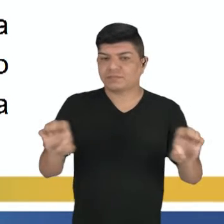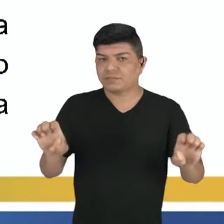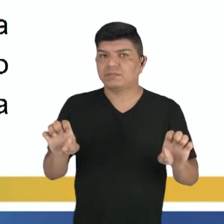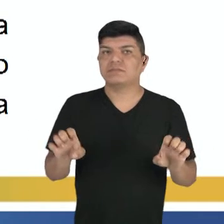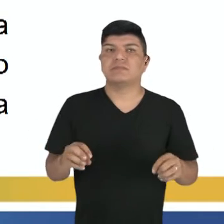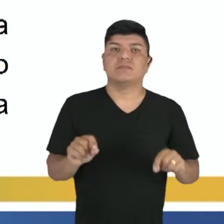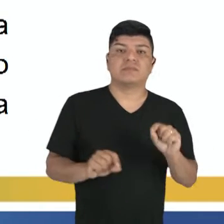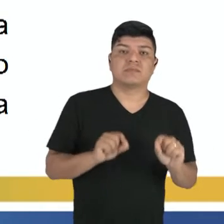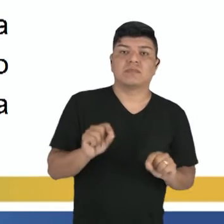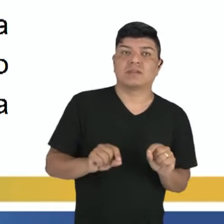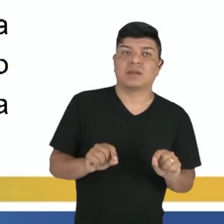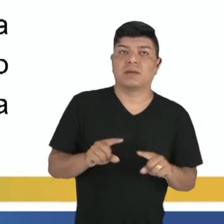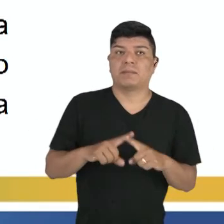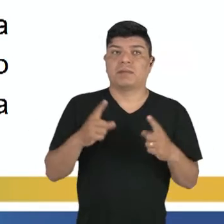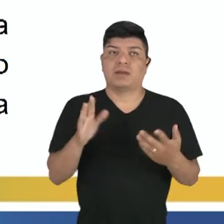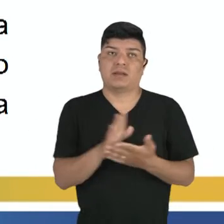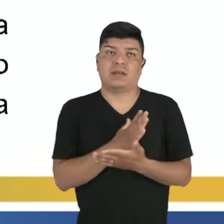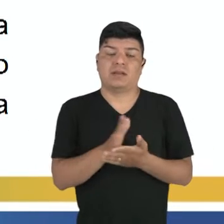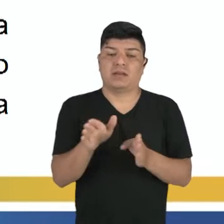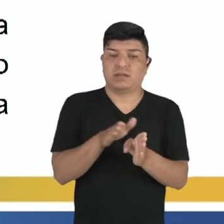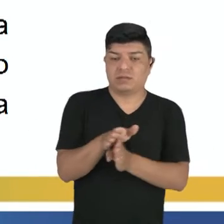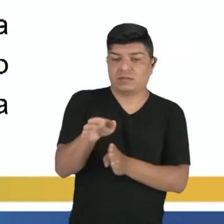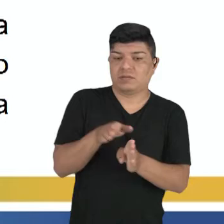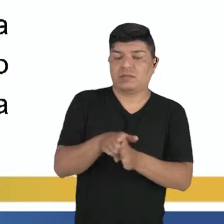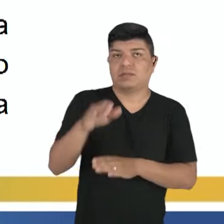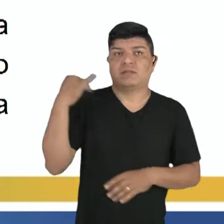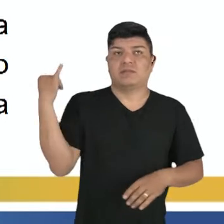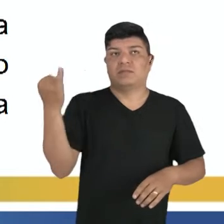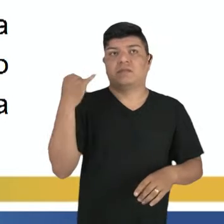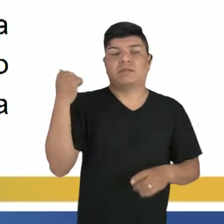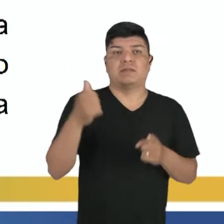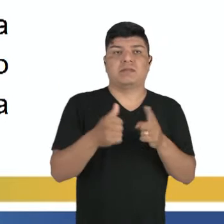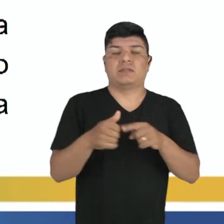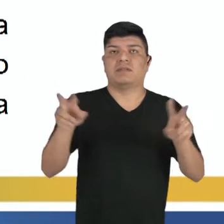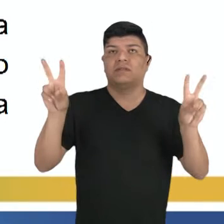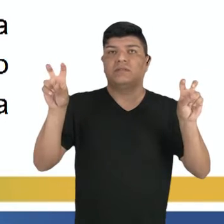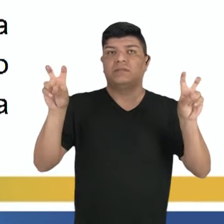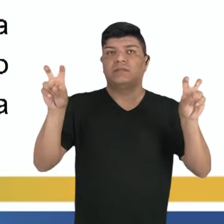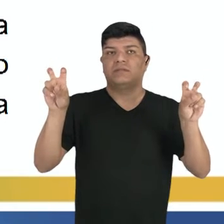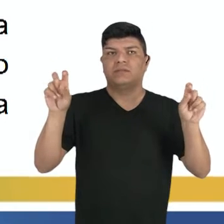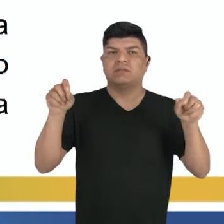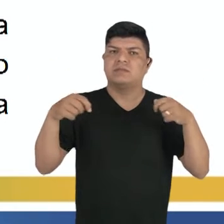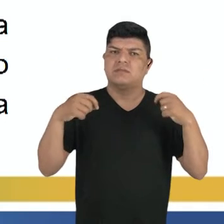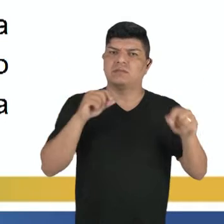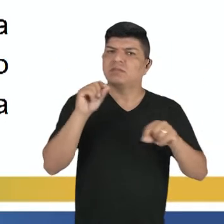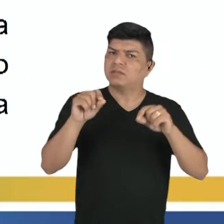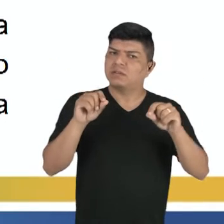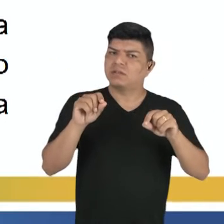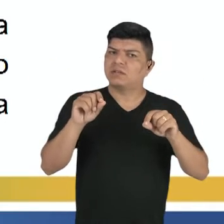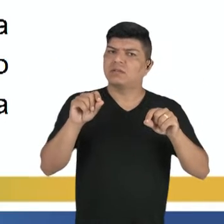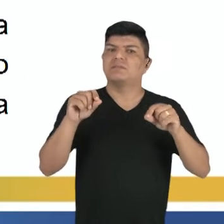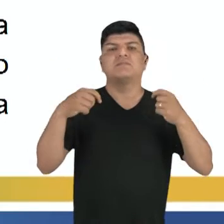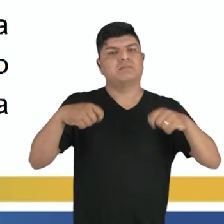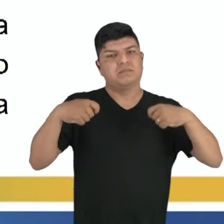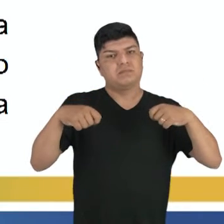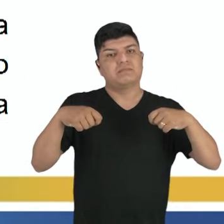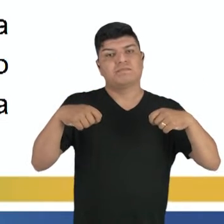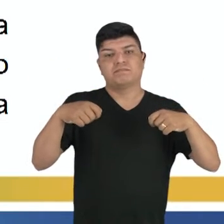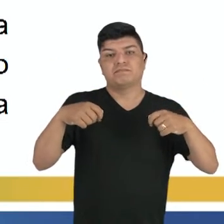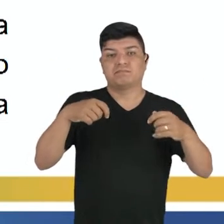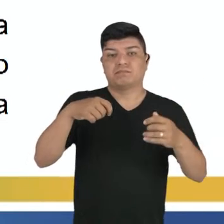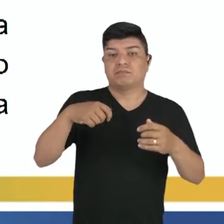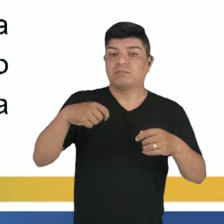falamos o que é, mas algumas recomendações importantes. Primeiro, título. Professor, eu coloco o título 1? Coloco. Título não